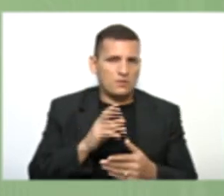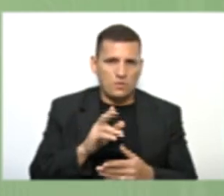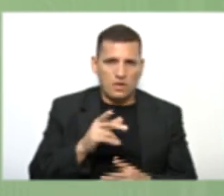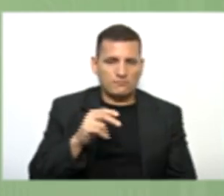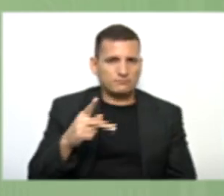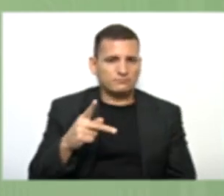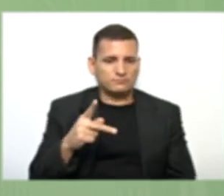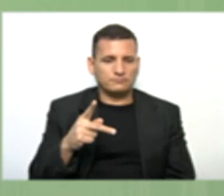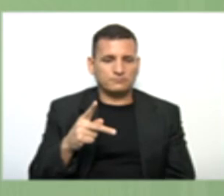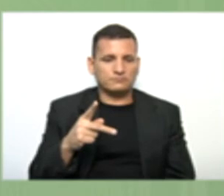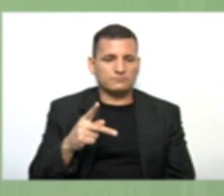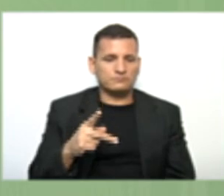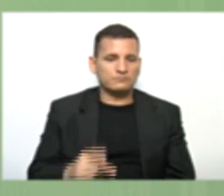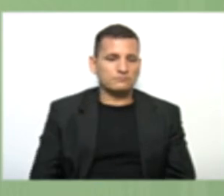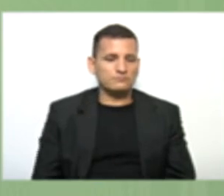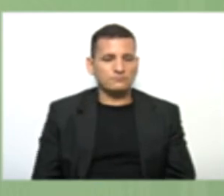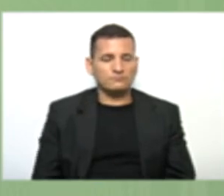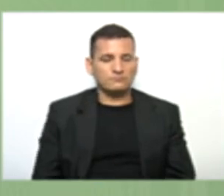aqui, pessoal,